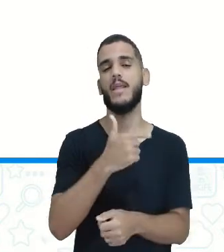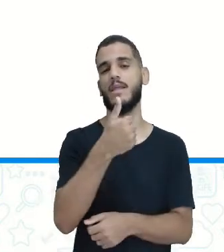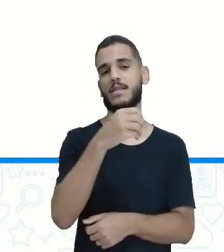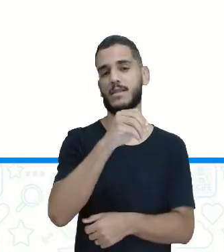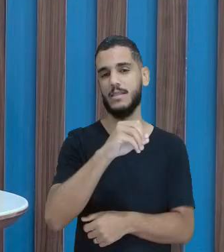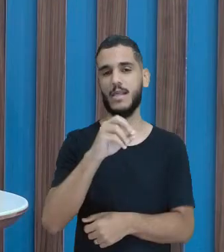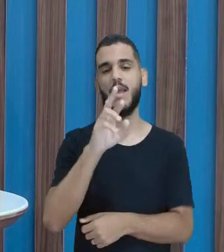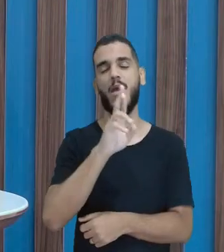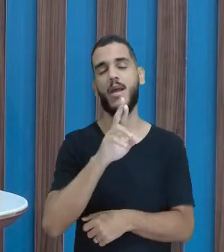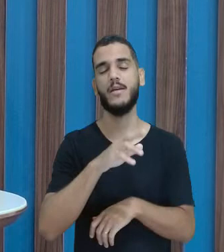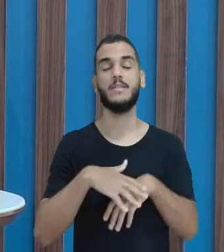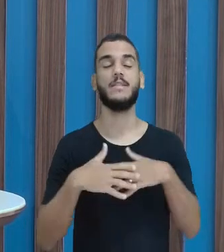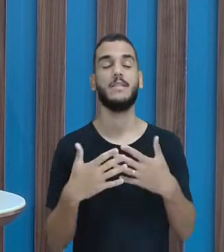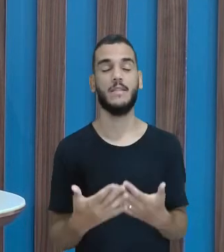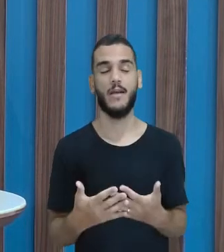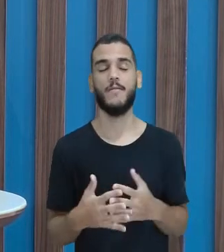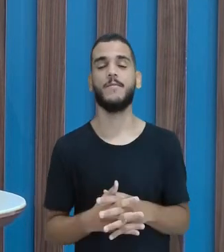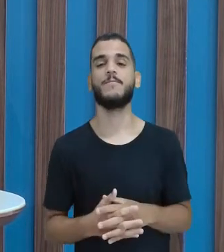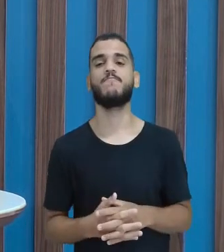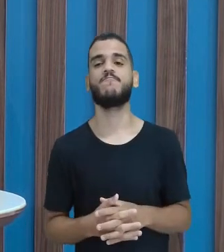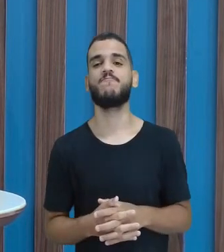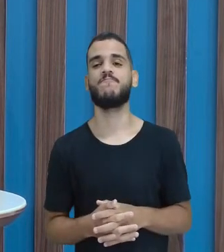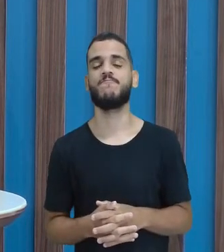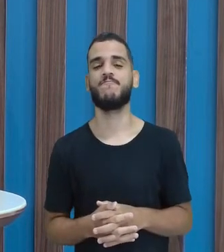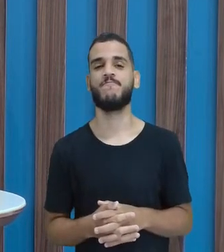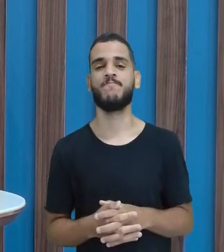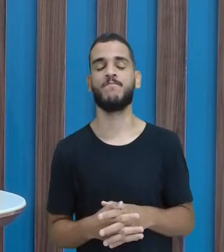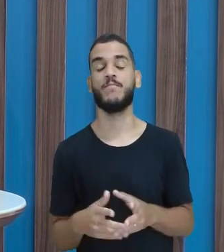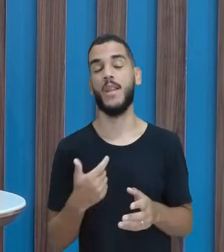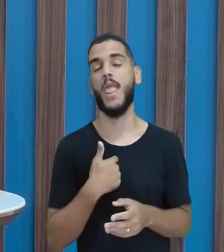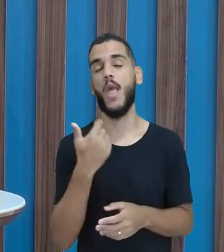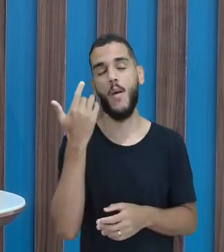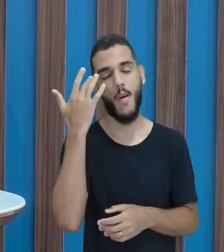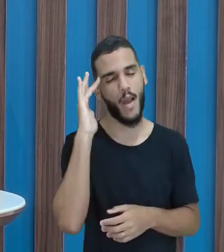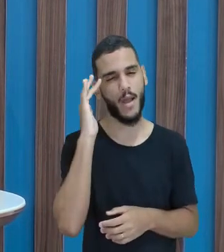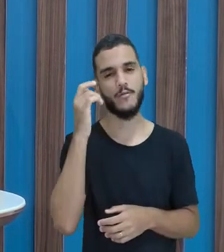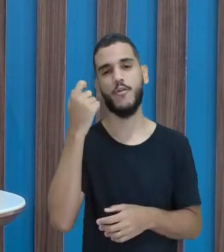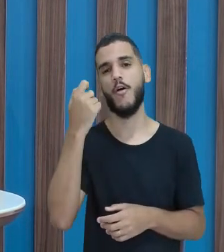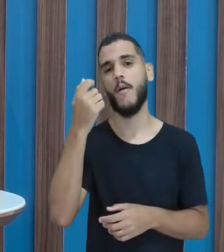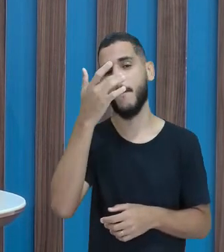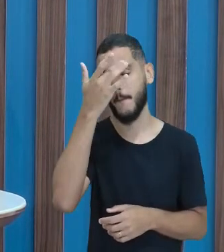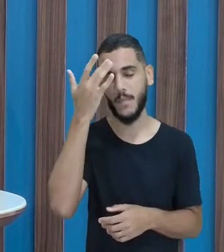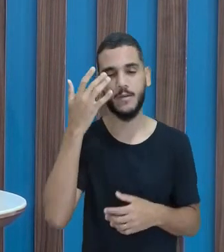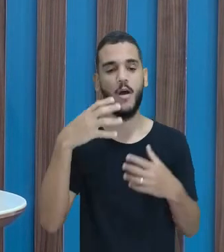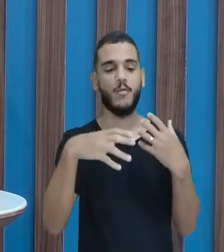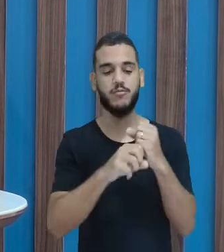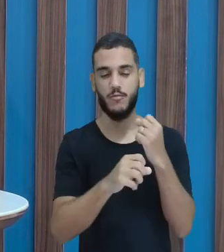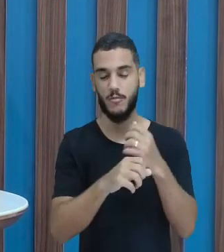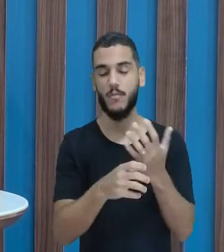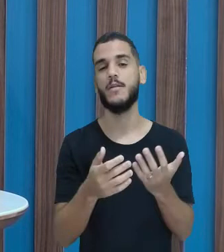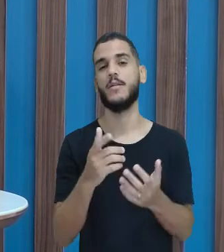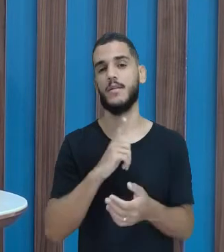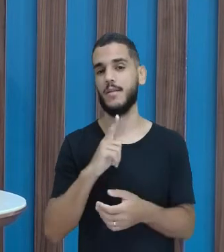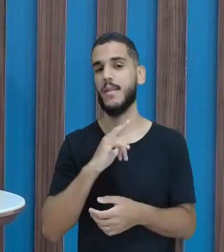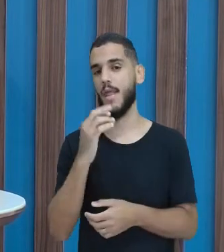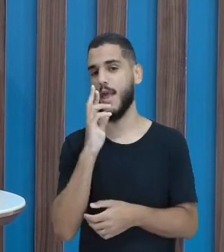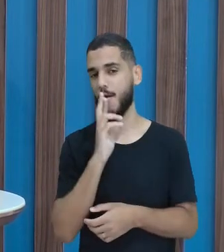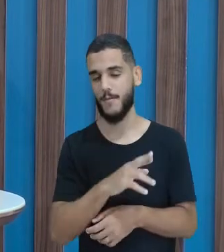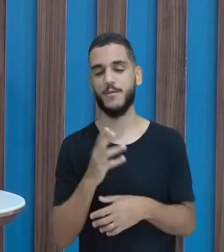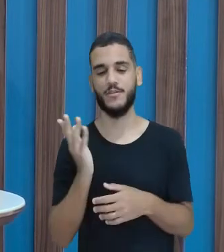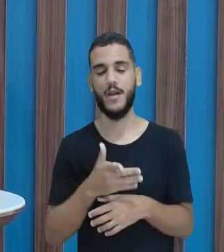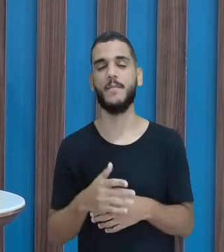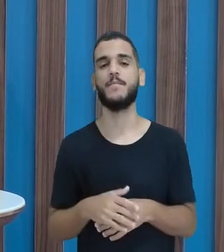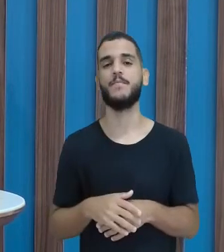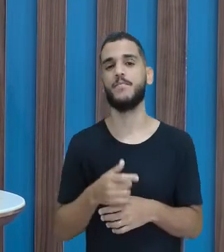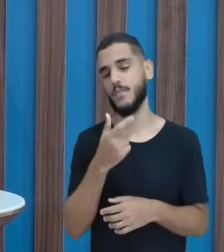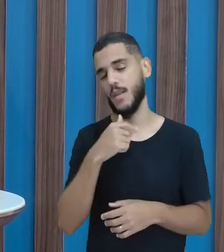Sandra? Será que eles responderam? Eu acredito que o pessoal está calculando. Ah, chegou agora a resposta. E aí? O